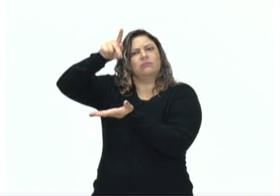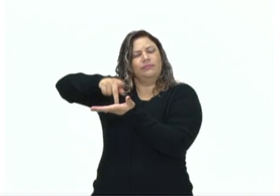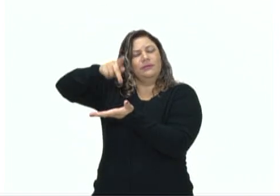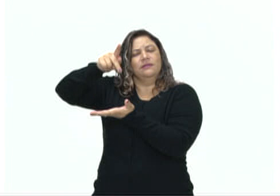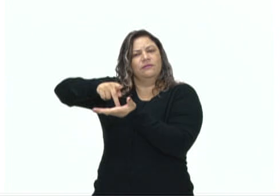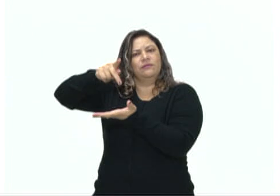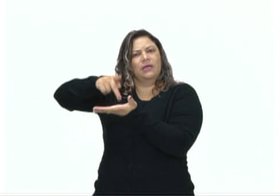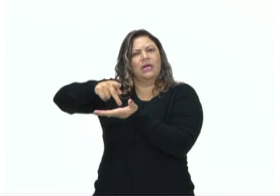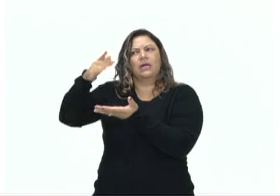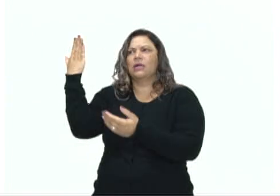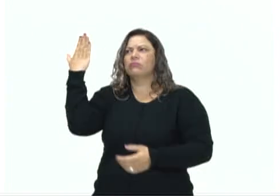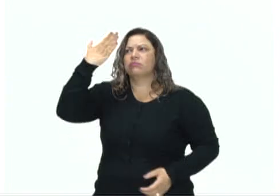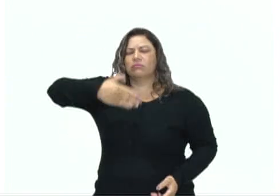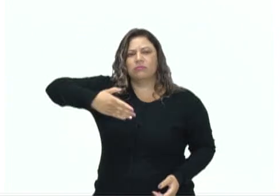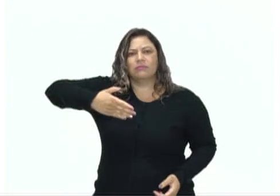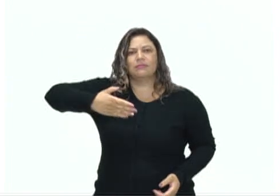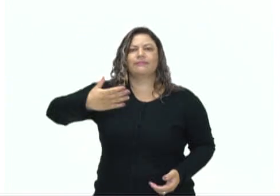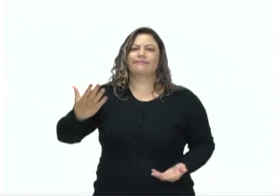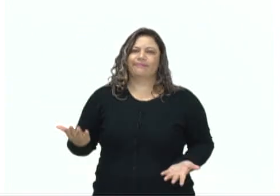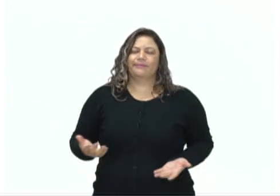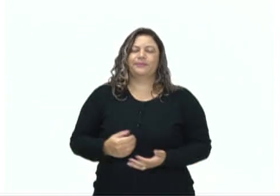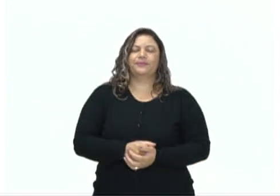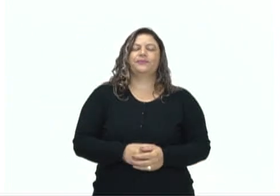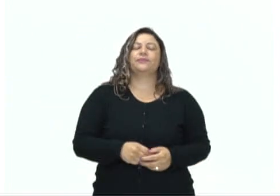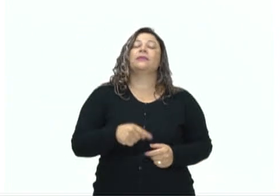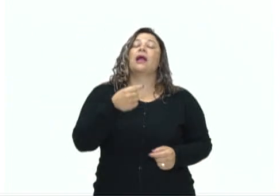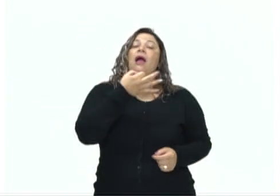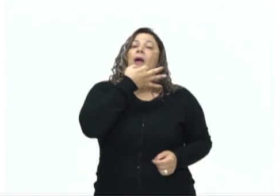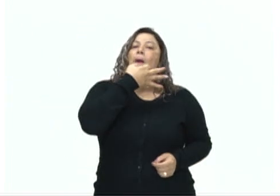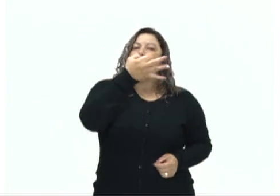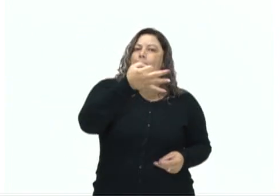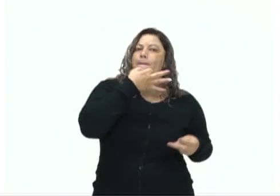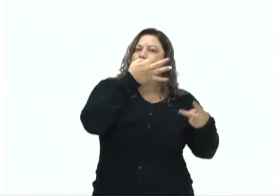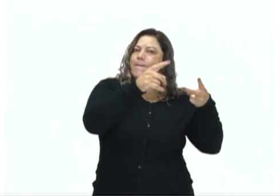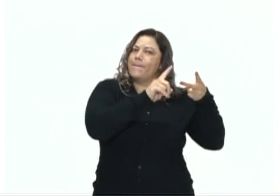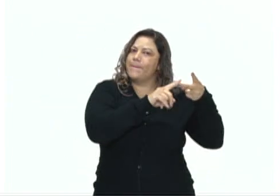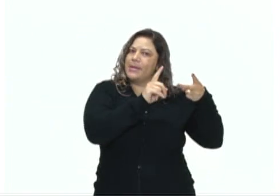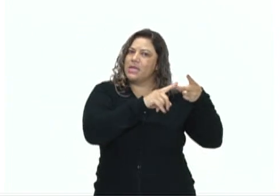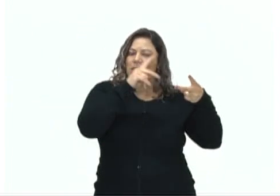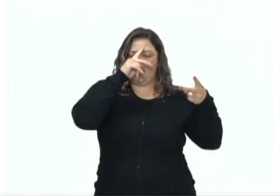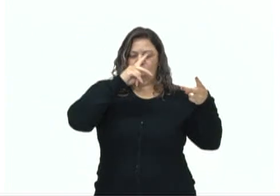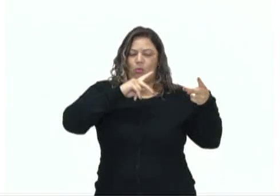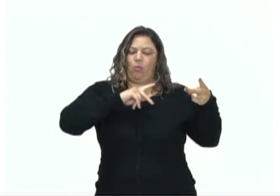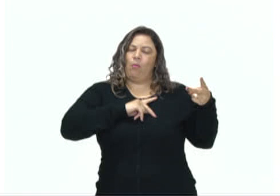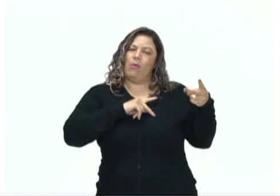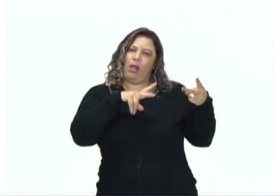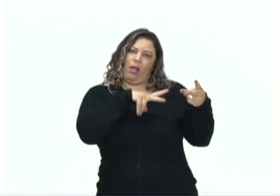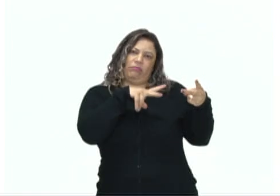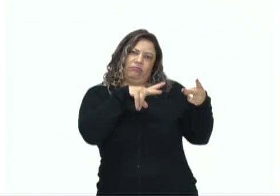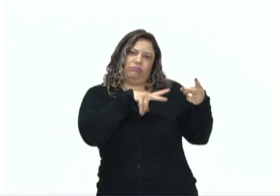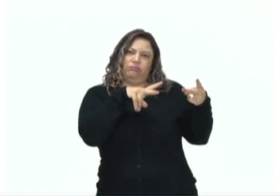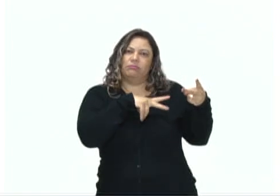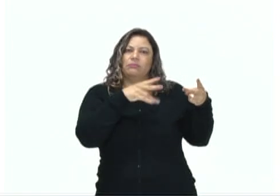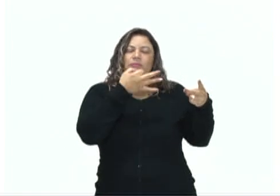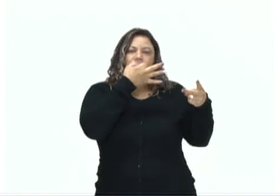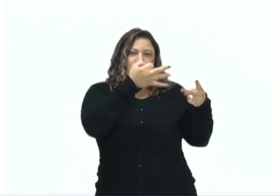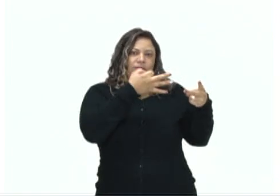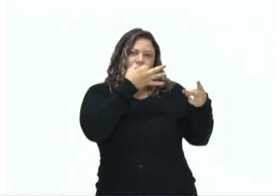algo que foi comprovado. Opinião, visão particular acerca de um fato.